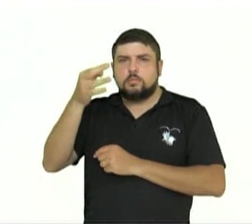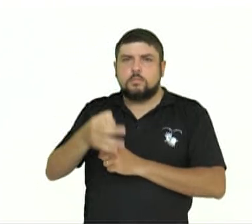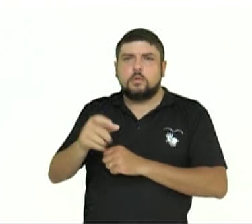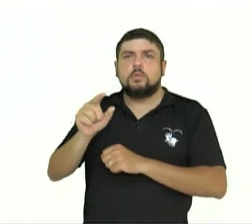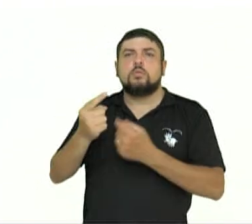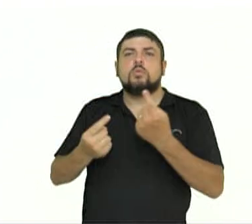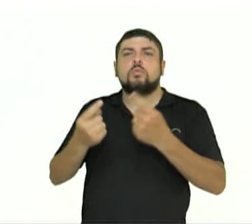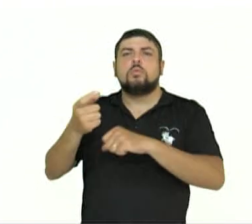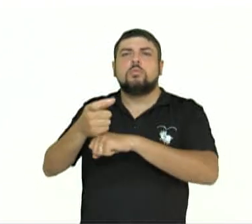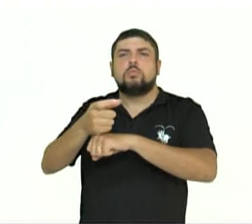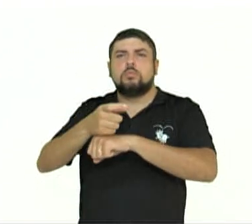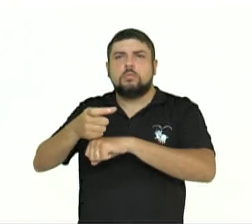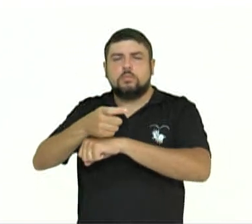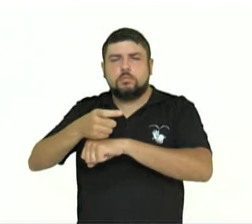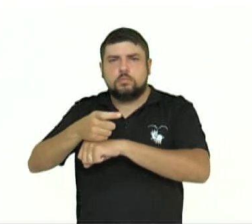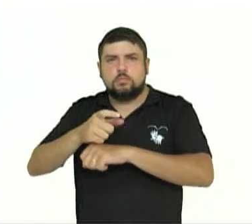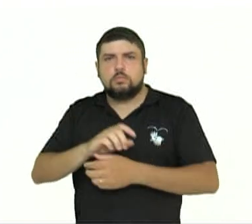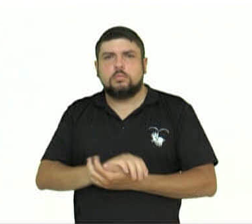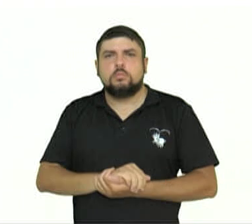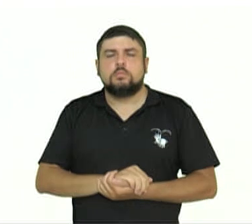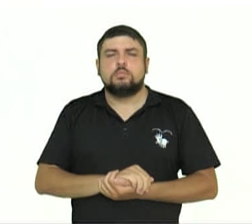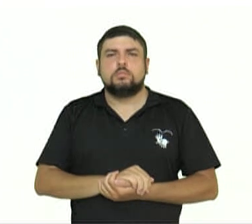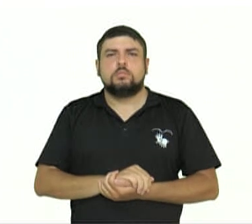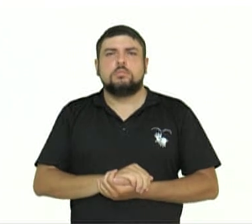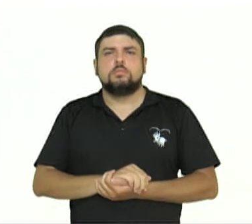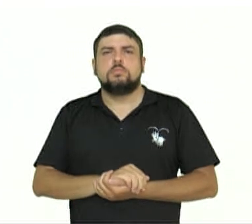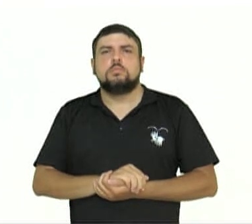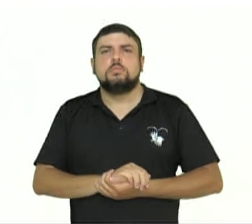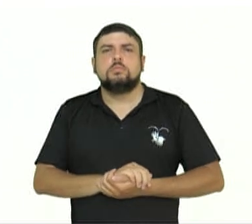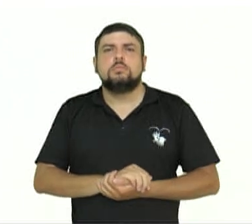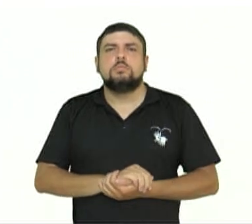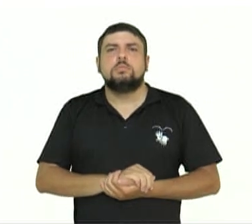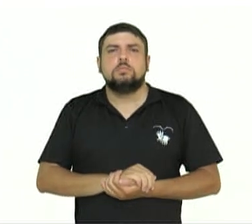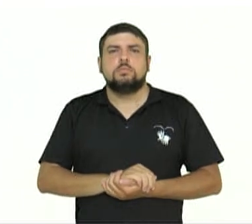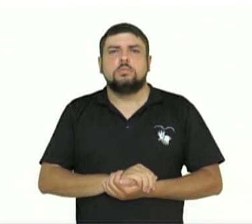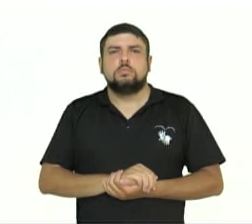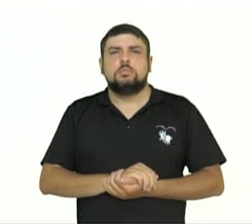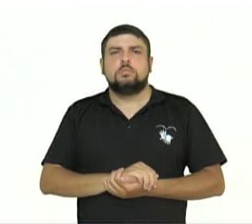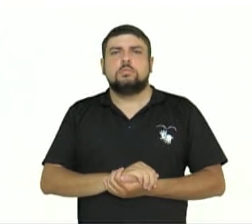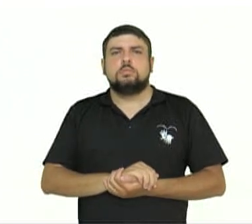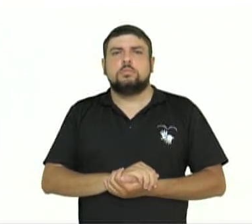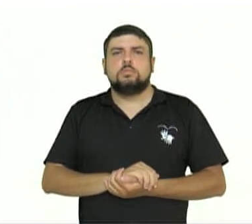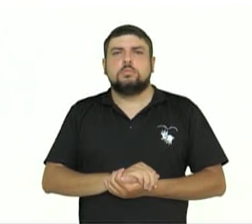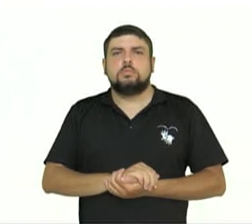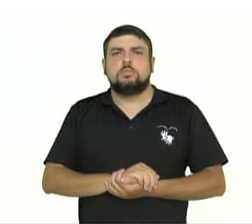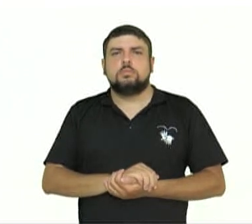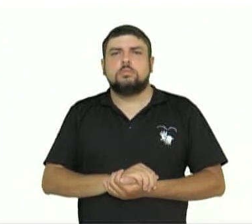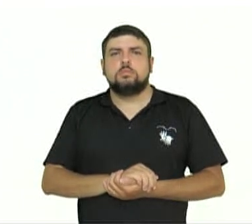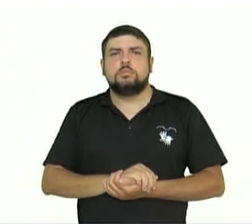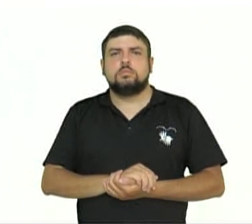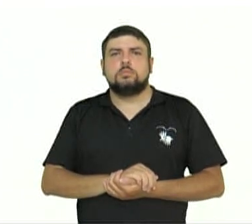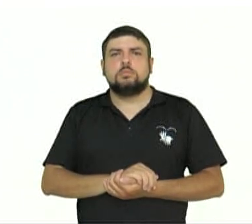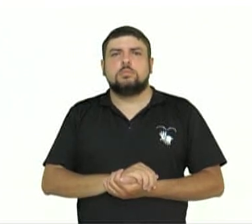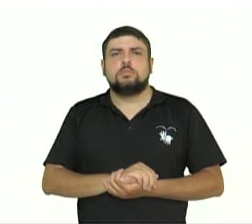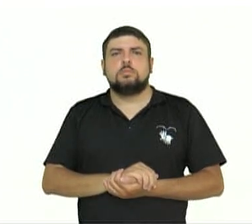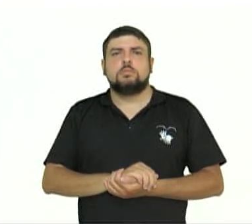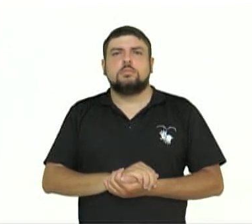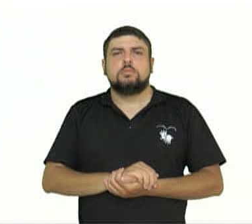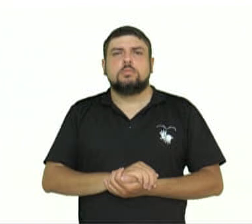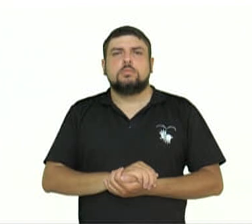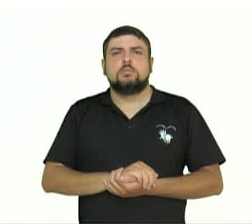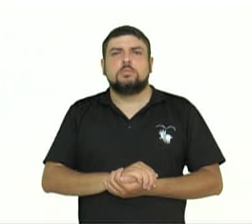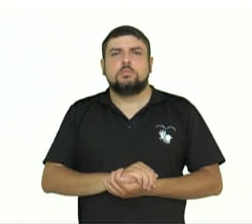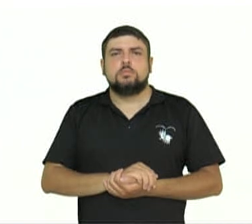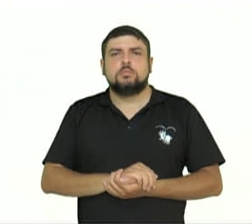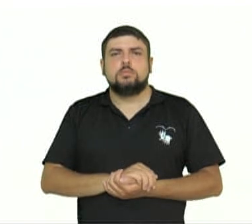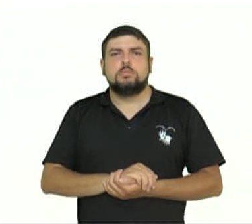da frase. Uma cama cômoda para dormir bien. O que é adjetivo? Cama, cômoda ou bien? A, B.